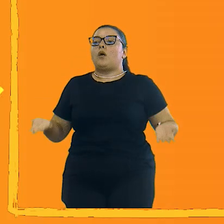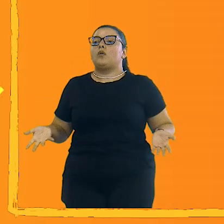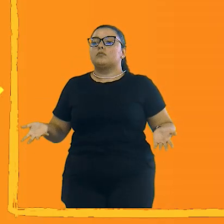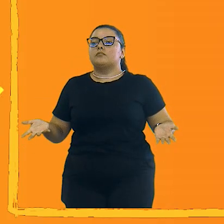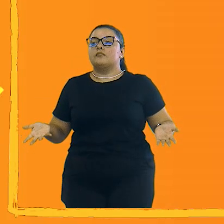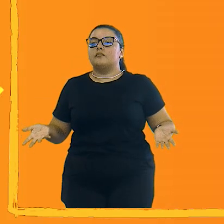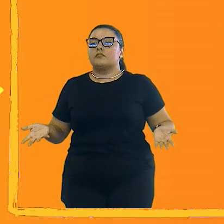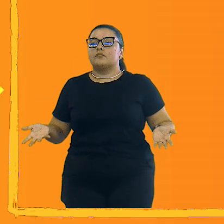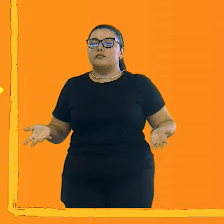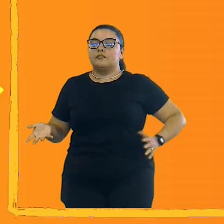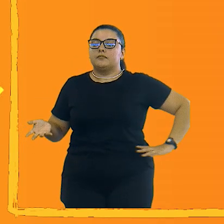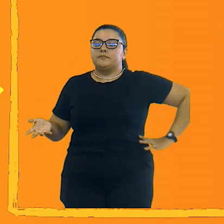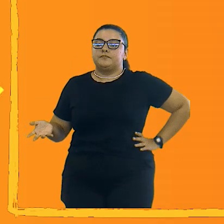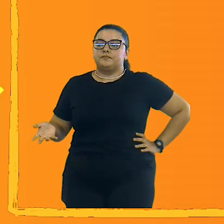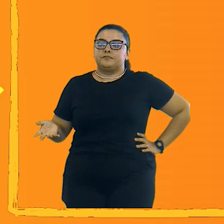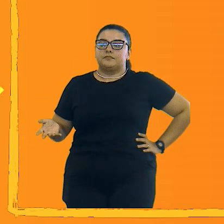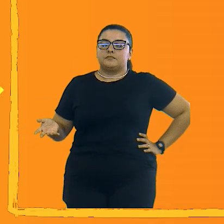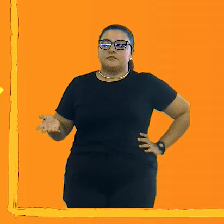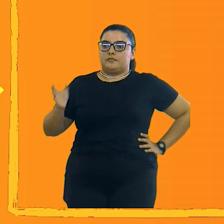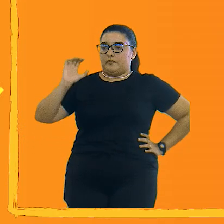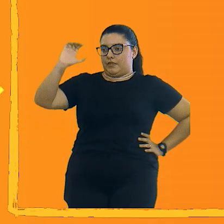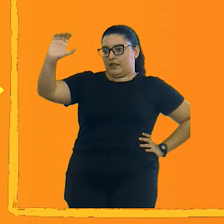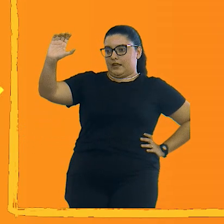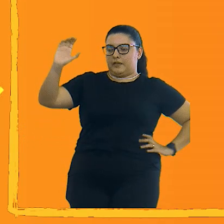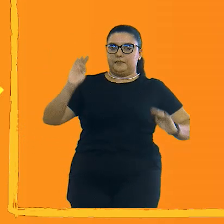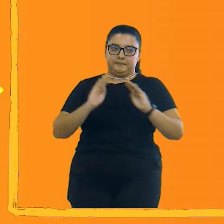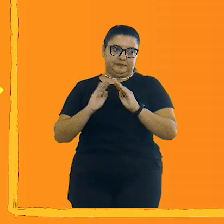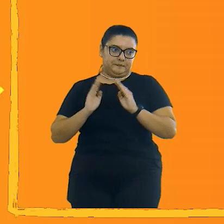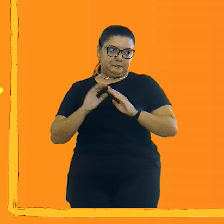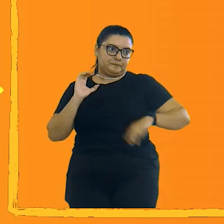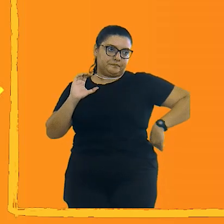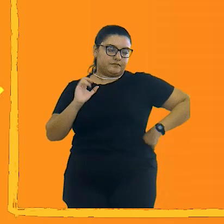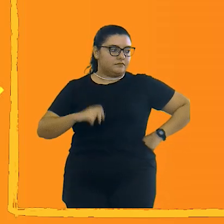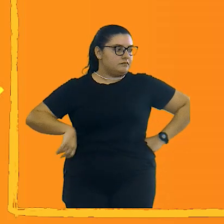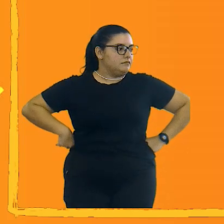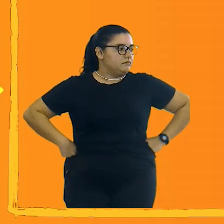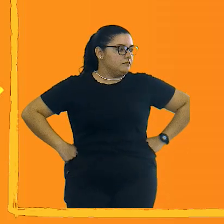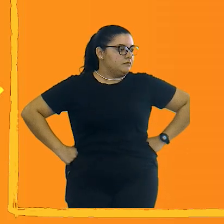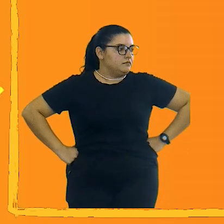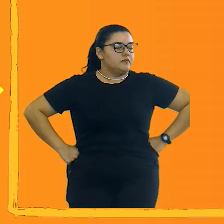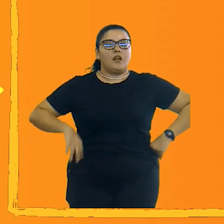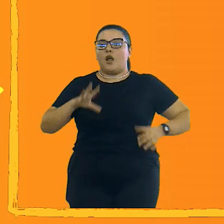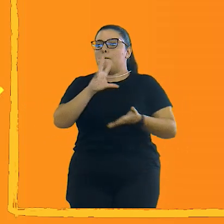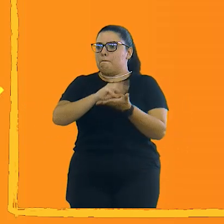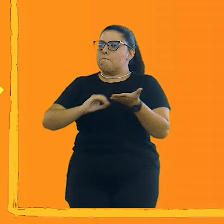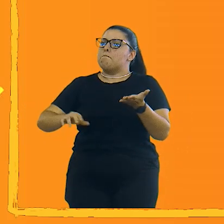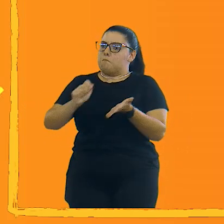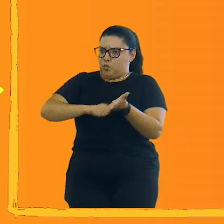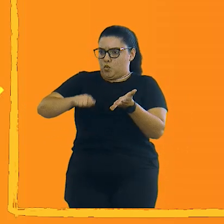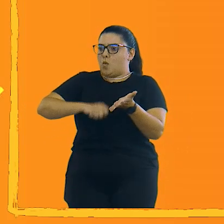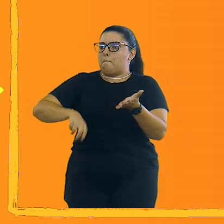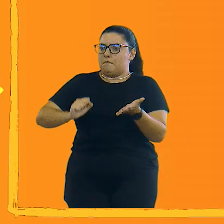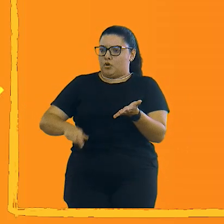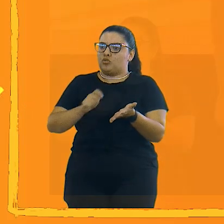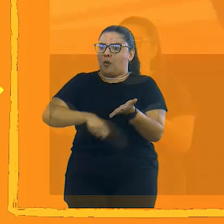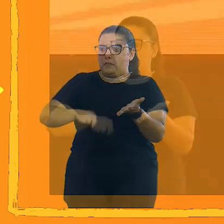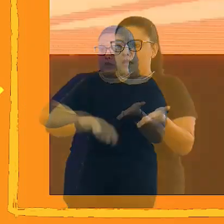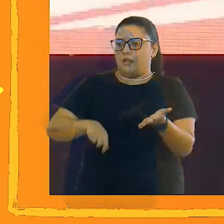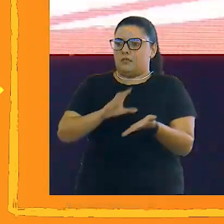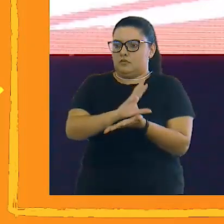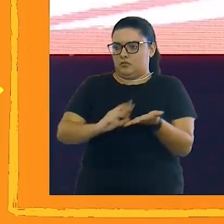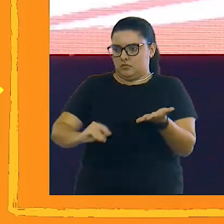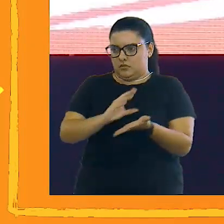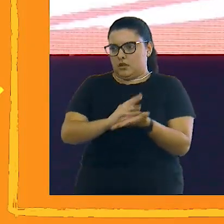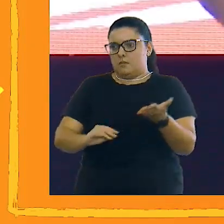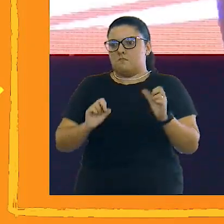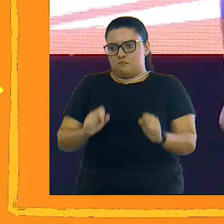gente letra c de casa vou te dar um tempinho aí para você copiar rapidinho vai que a galera